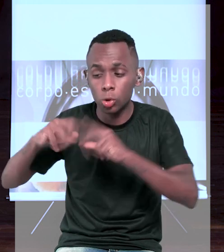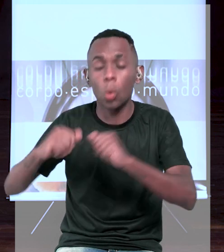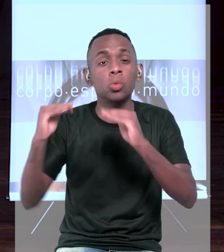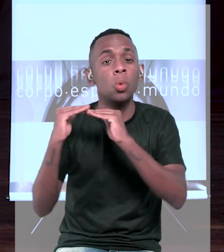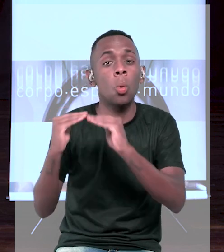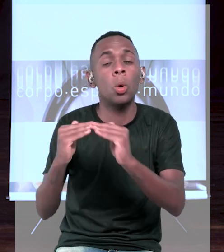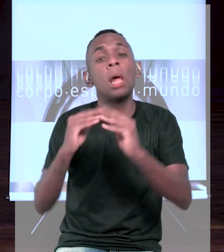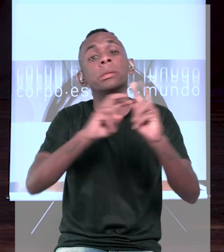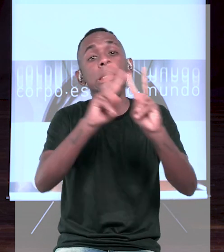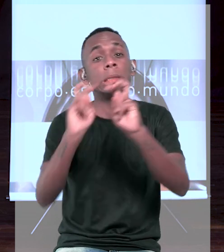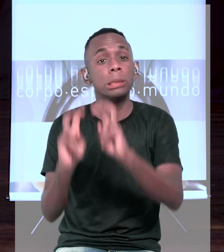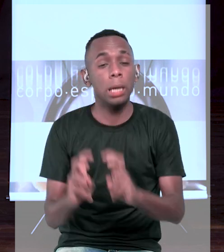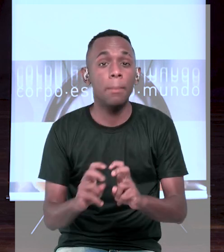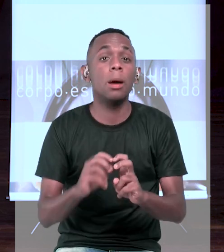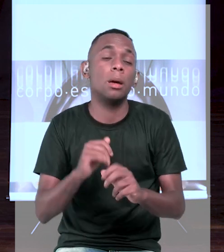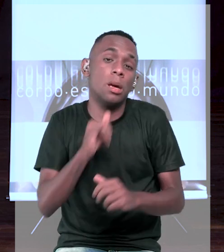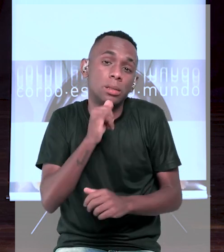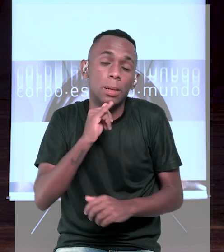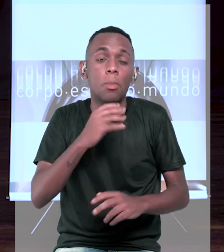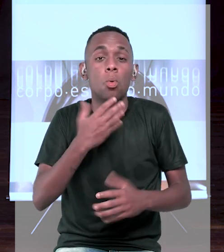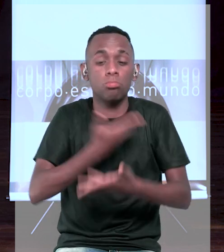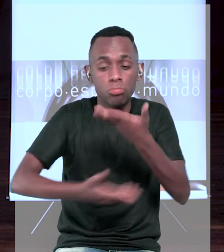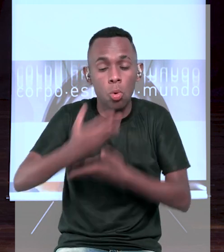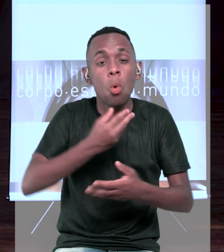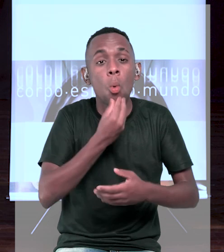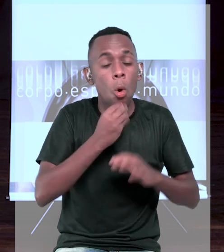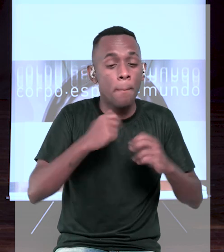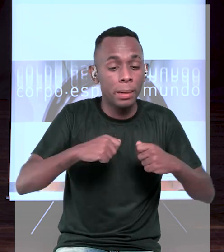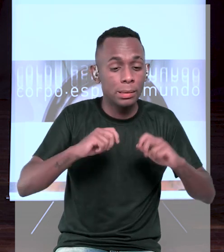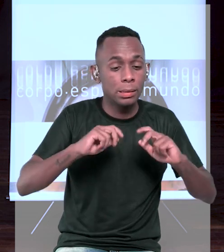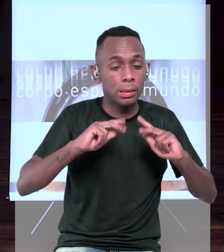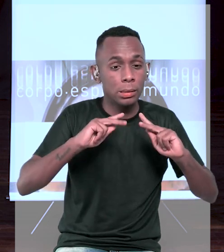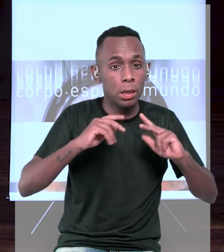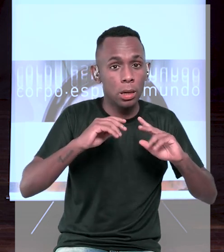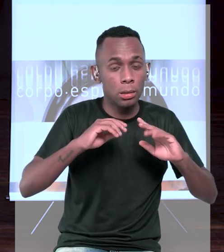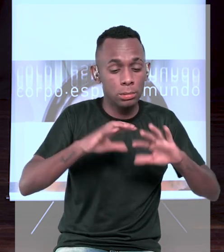assuntos, o homem precisa separar seu espírito dos sentidos,